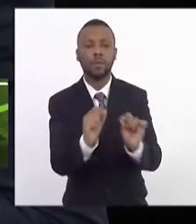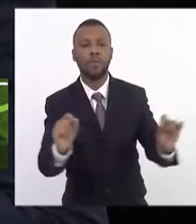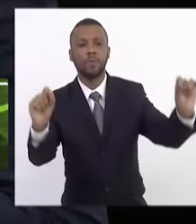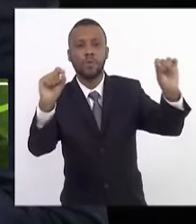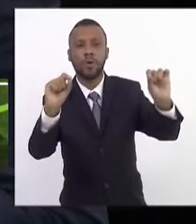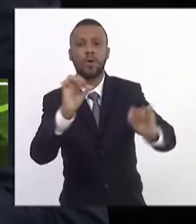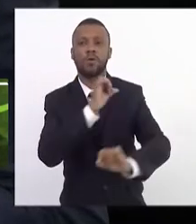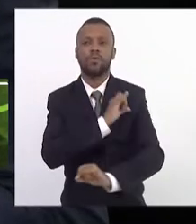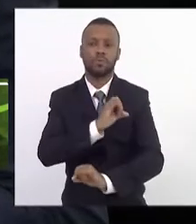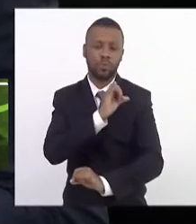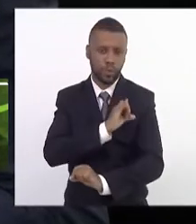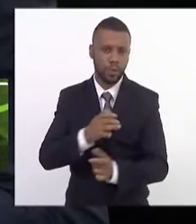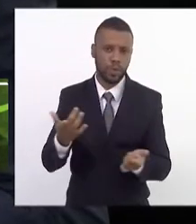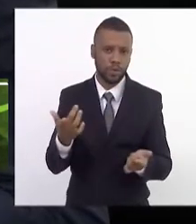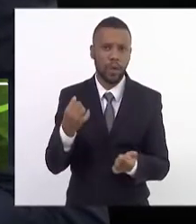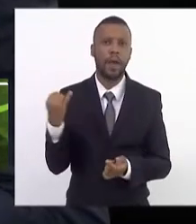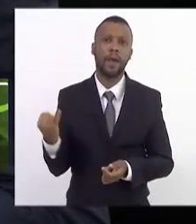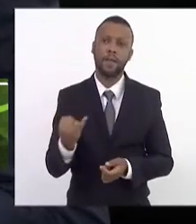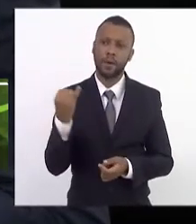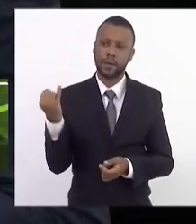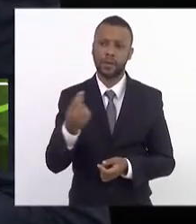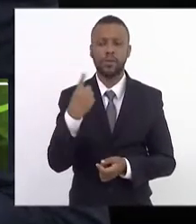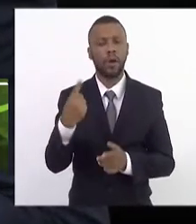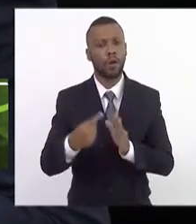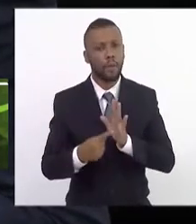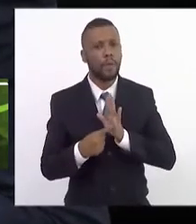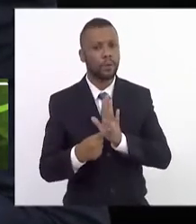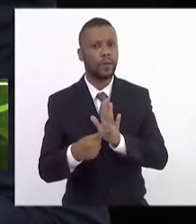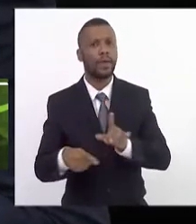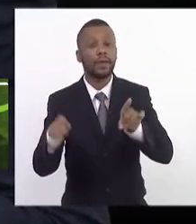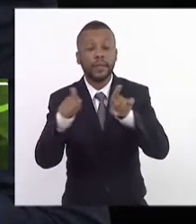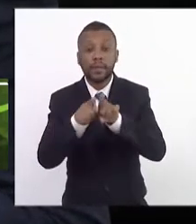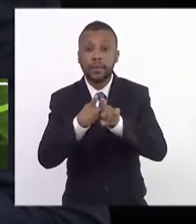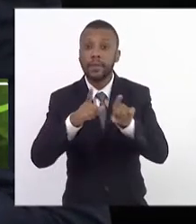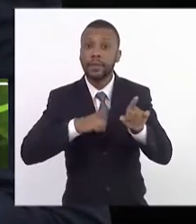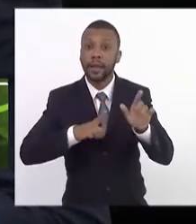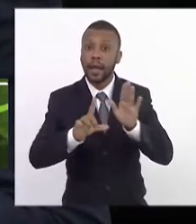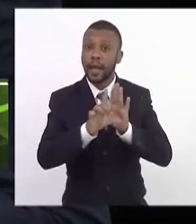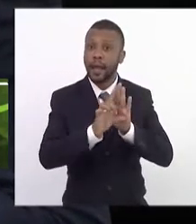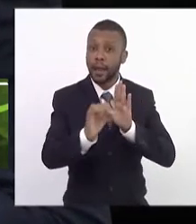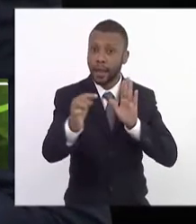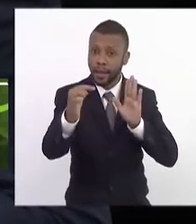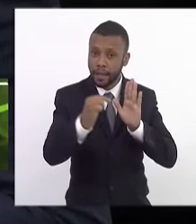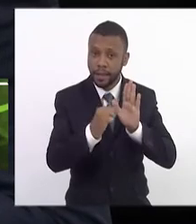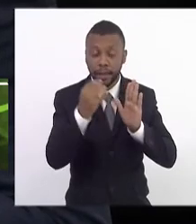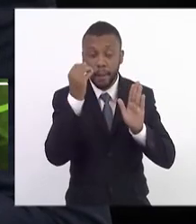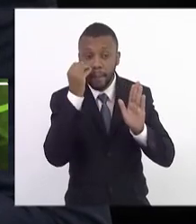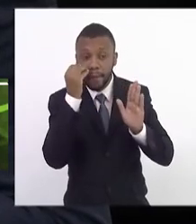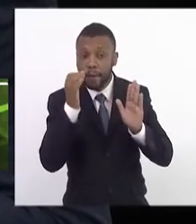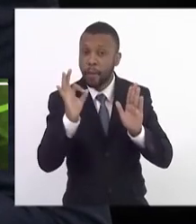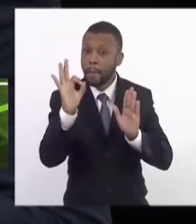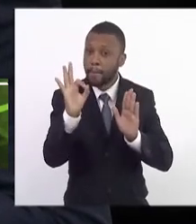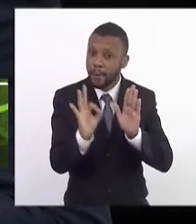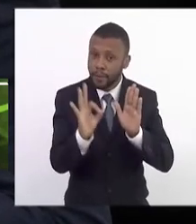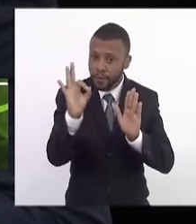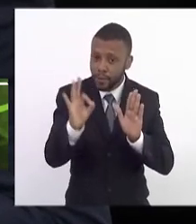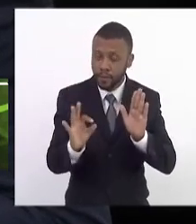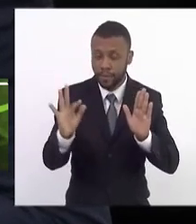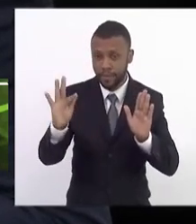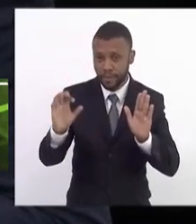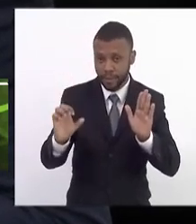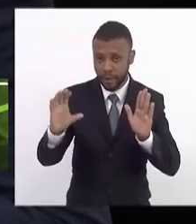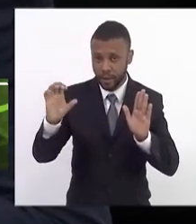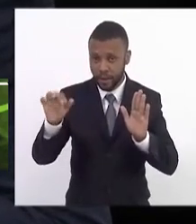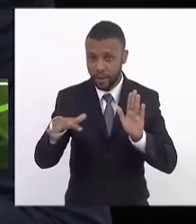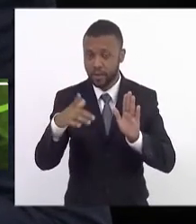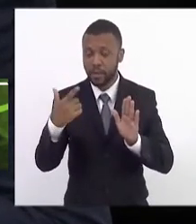Eu acho que isso é importante a gente trazer aqui, que inclusive tem lei nessa casa que prevê que o percentual do FECAM seja destinado